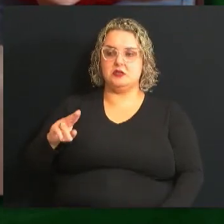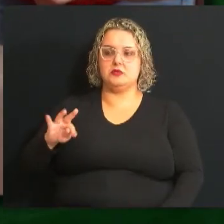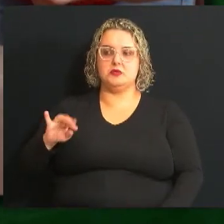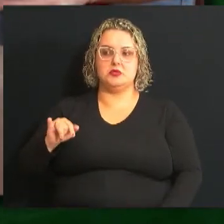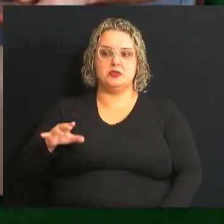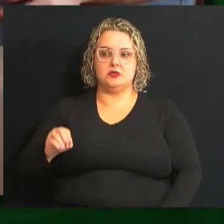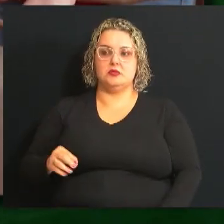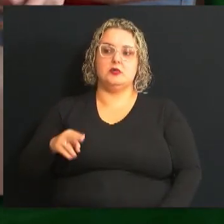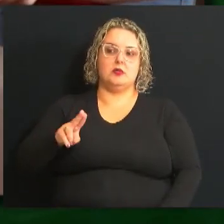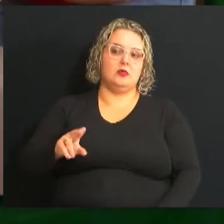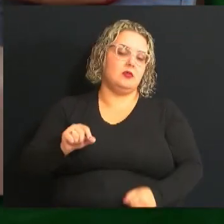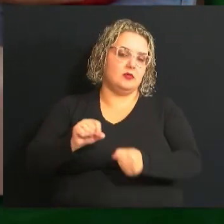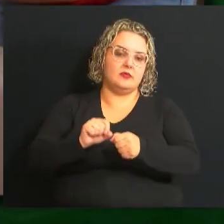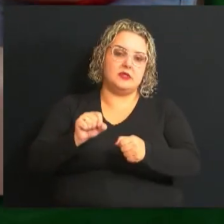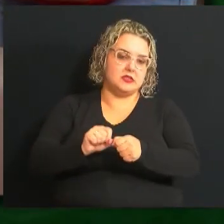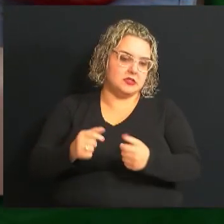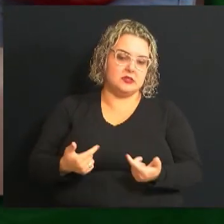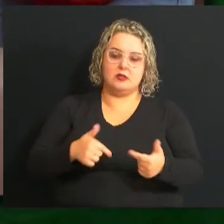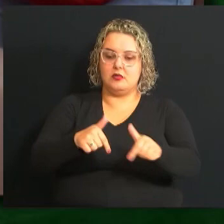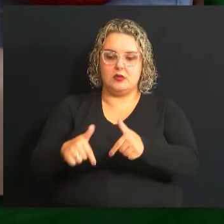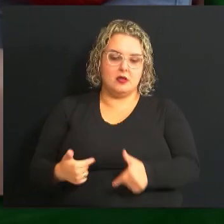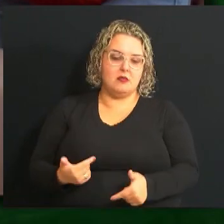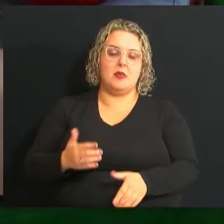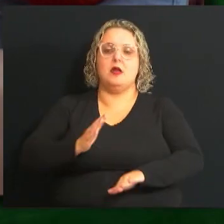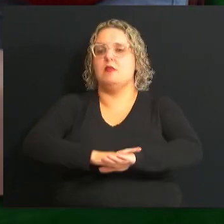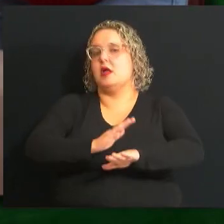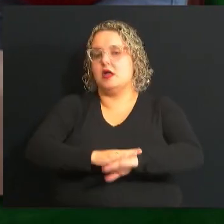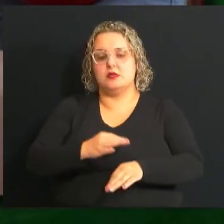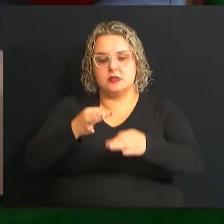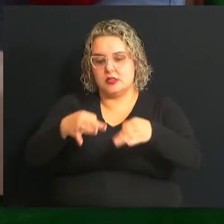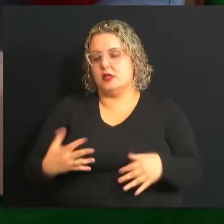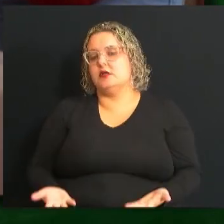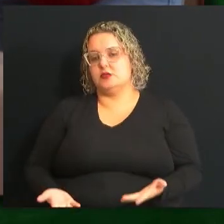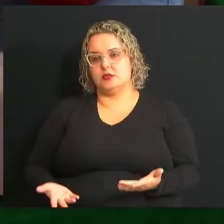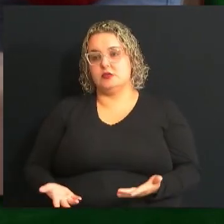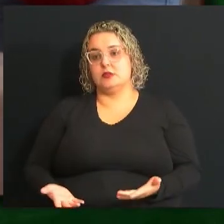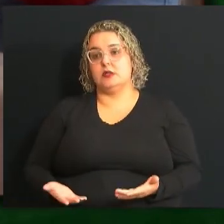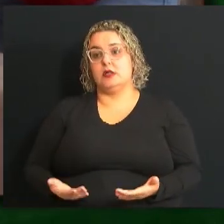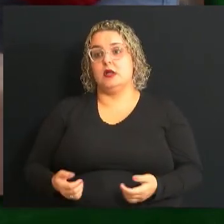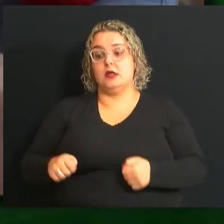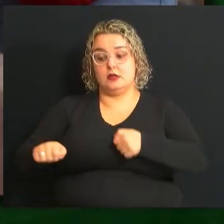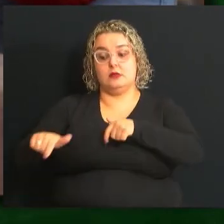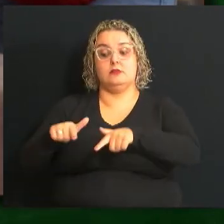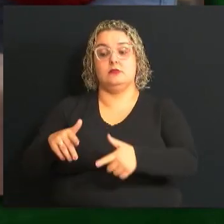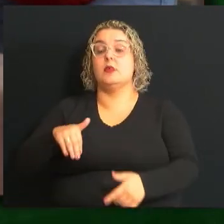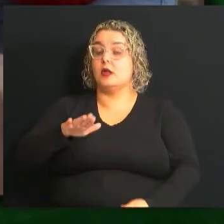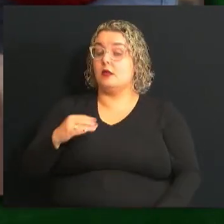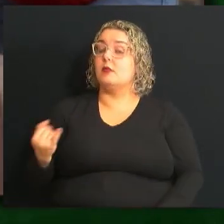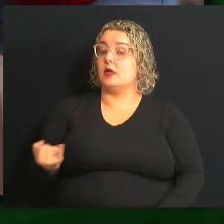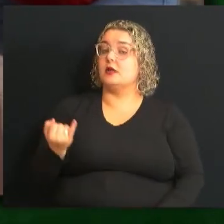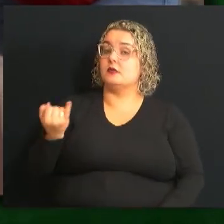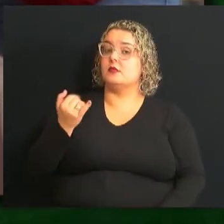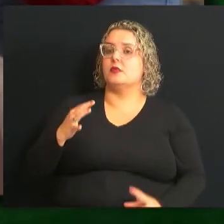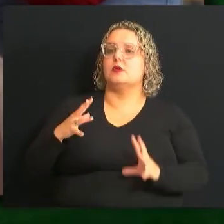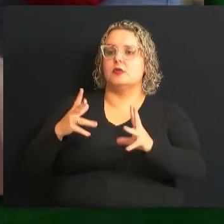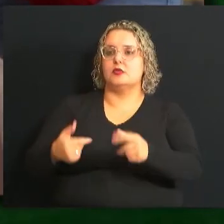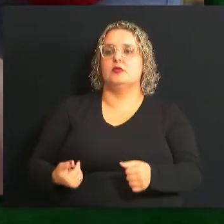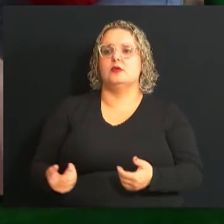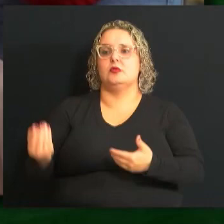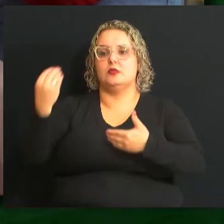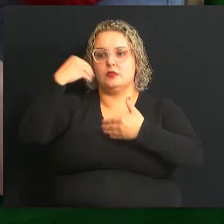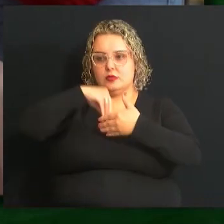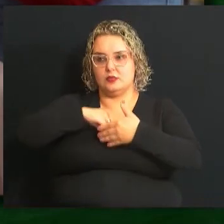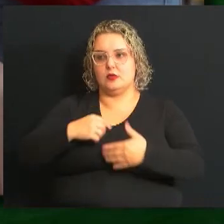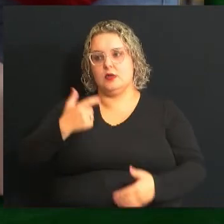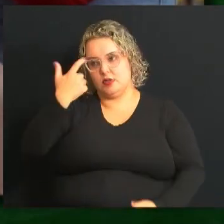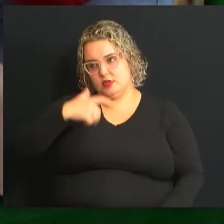obra direitinho, né? Essa formação é a mais importante de todas. É lógico, eu sou professora,